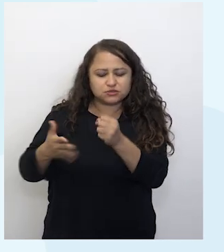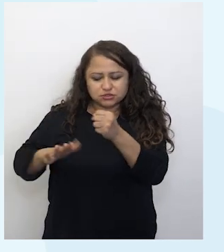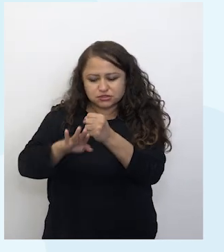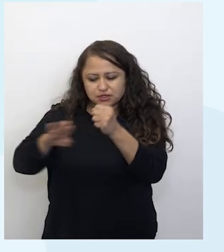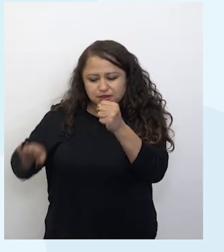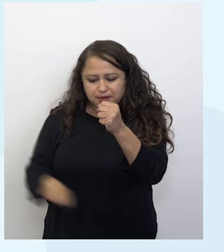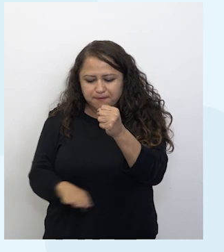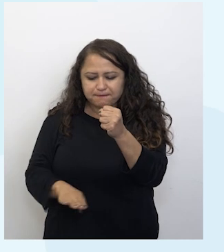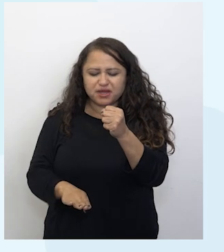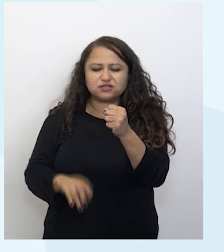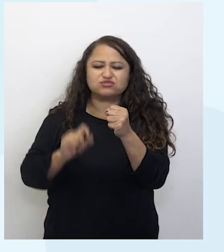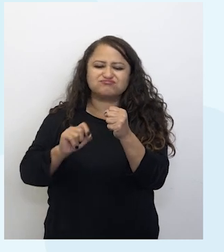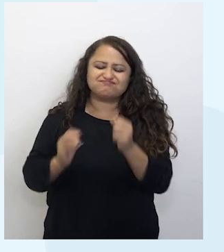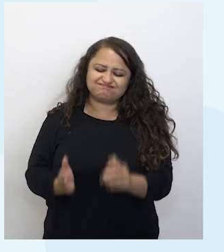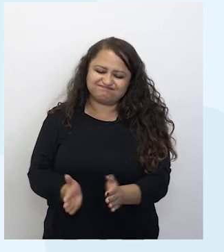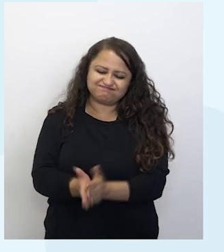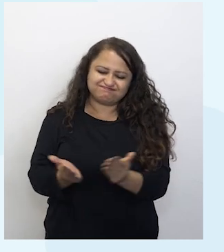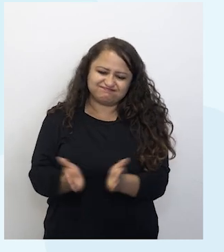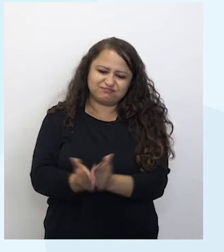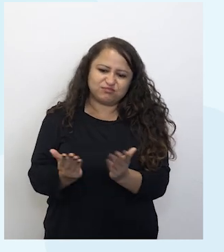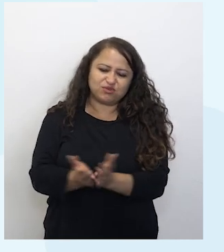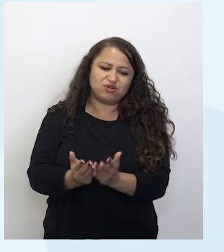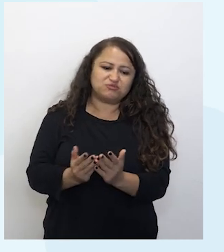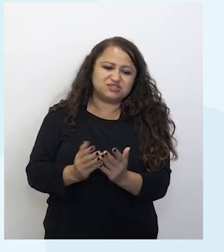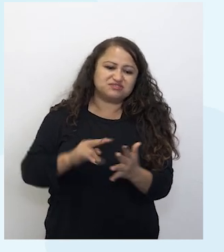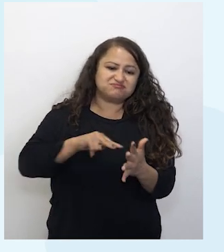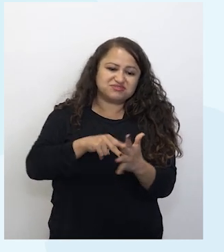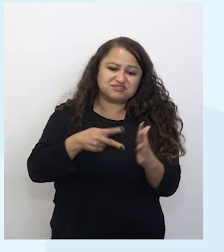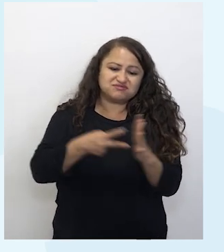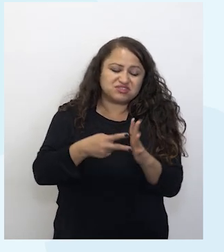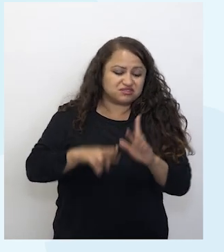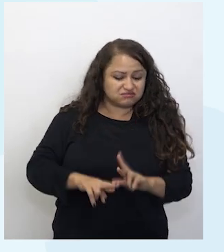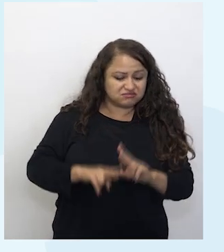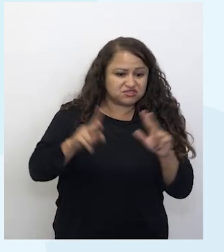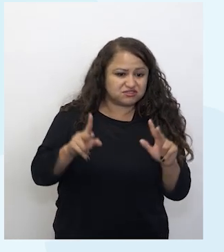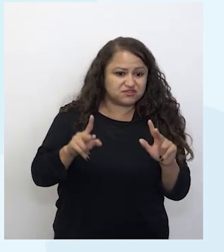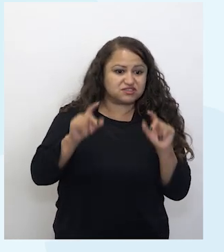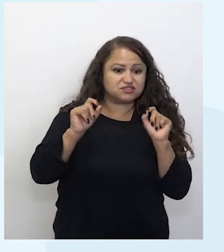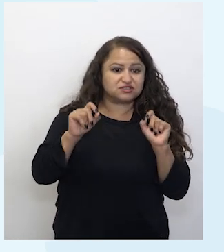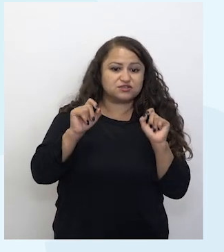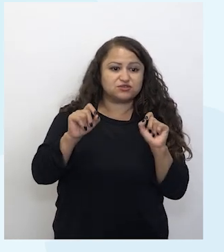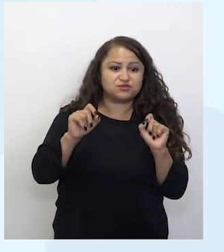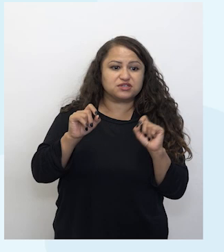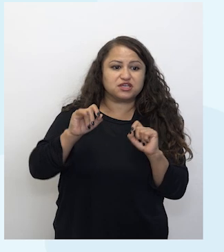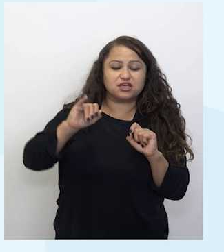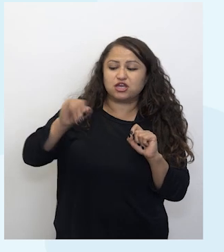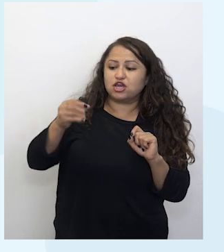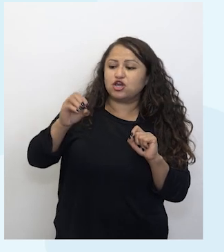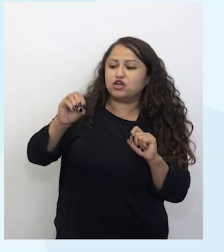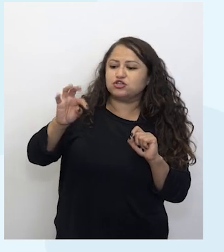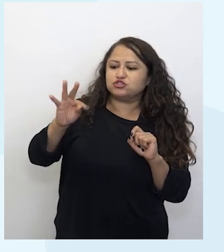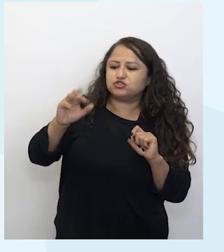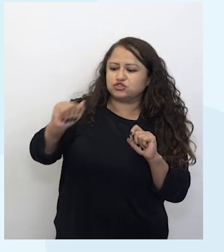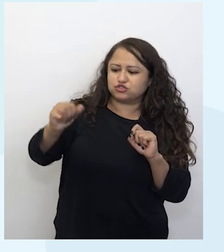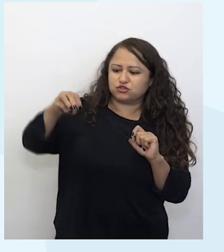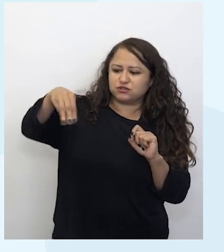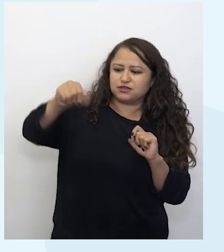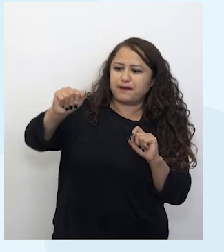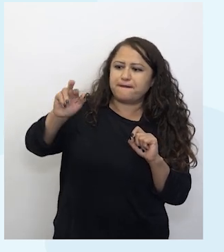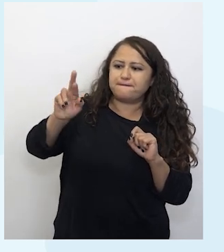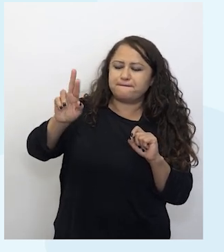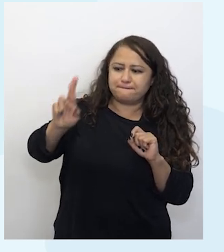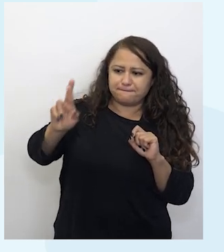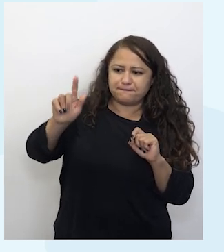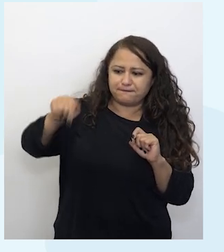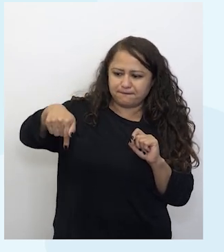mais vulnerável, né, em todos os sentidos. E o J. Marques, como educador, faz palestras e encontros